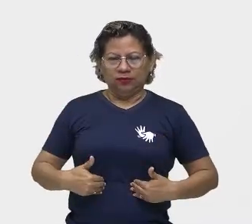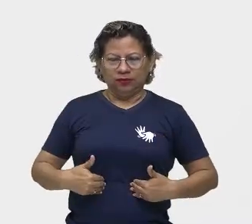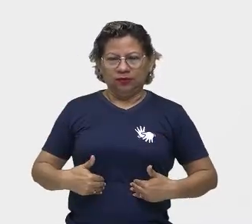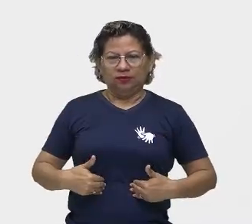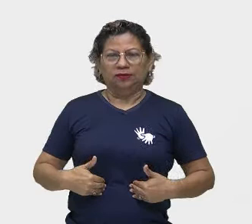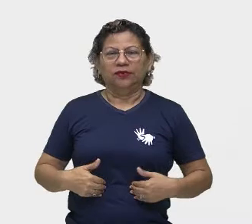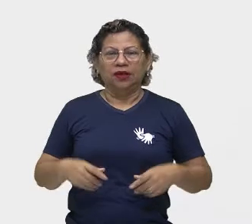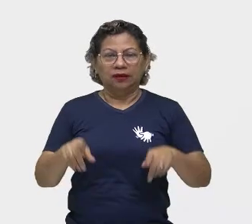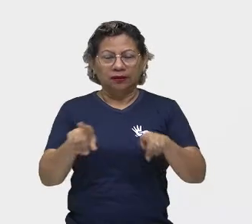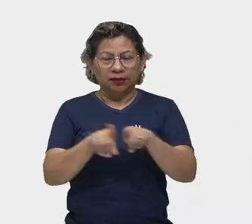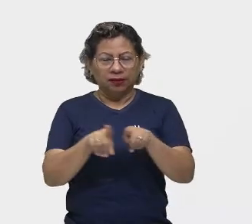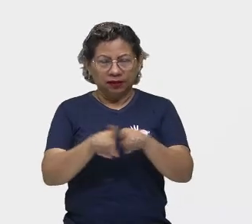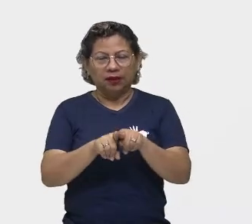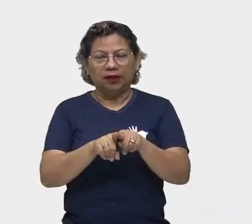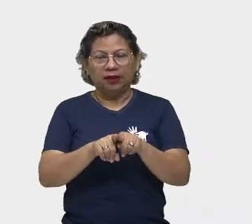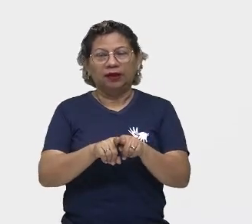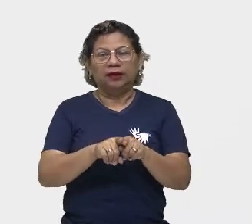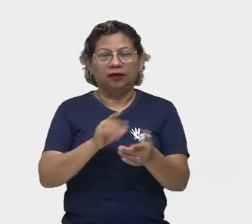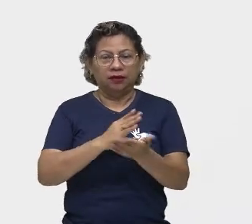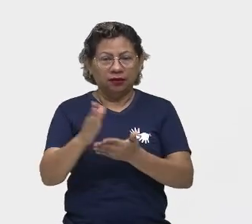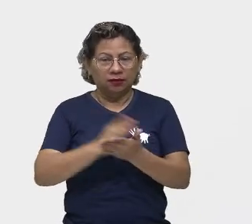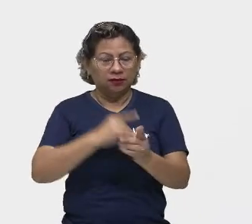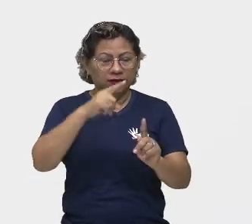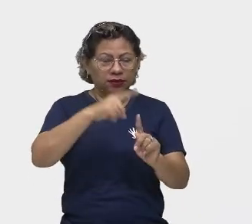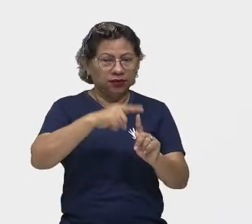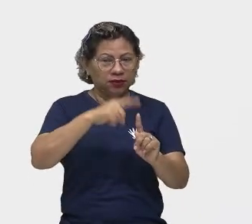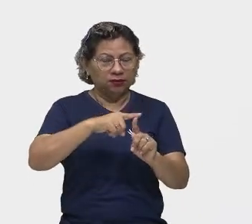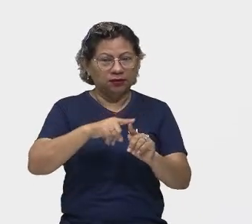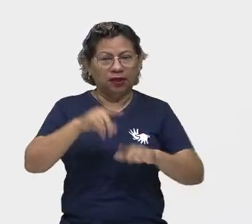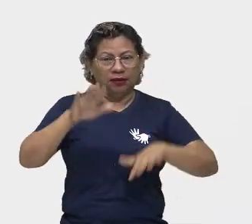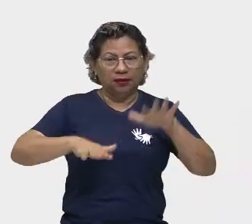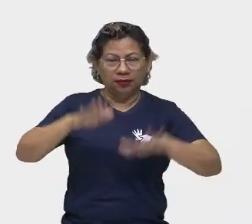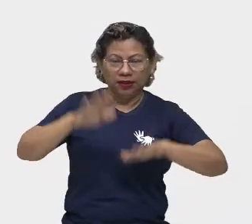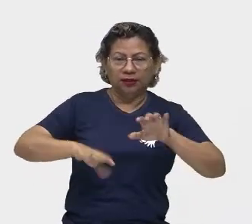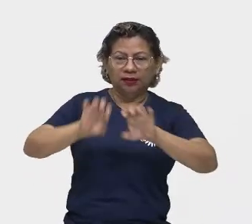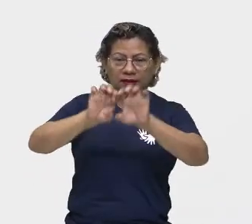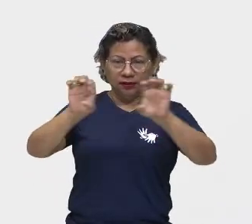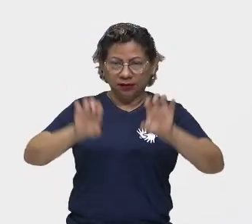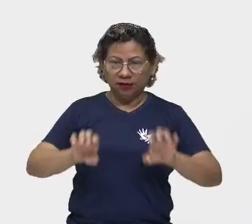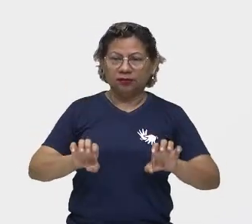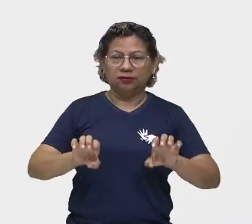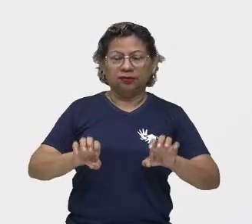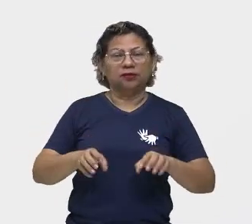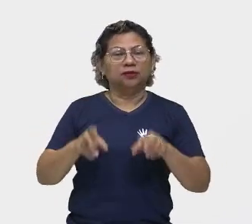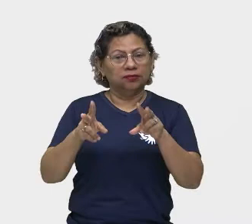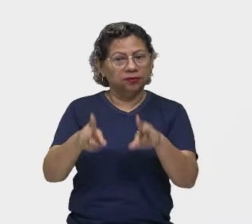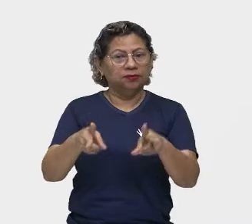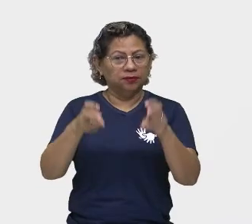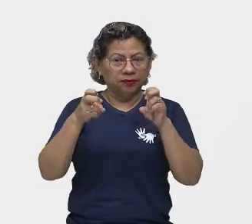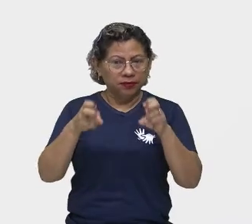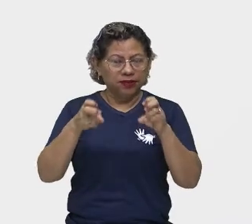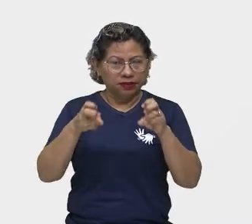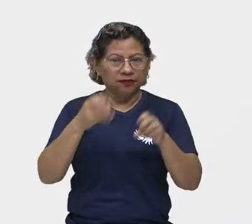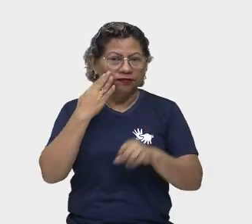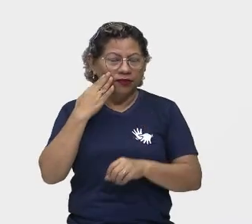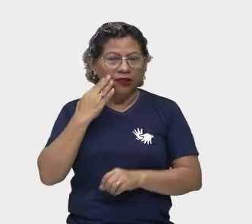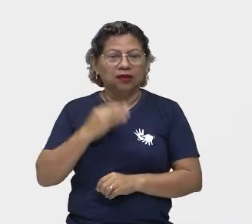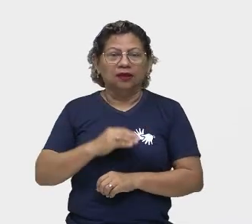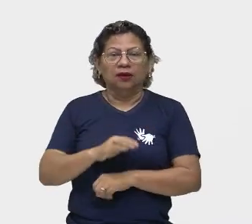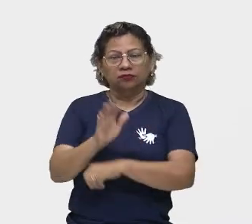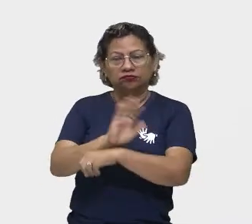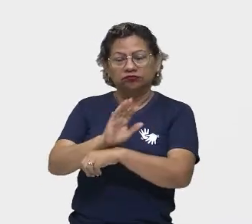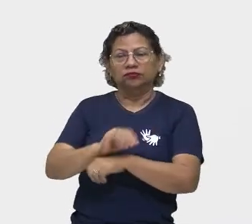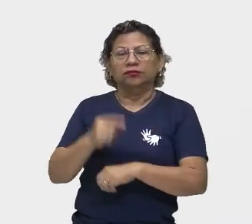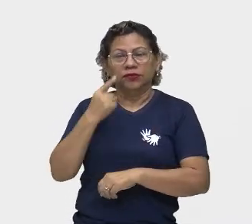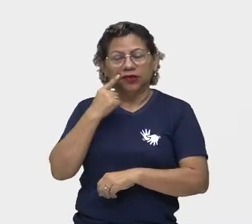eles são divididos na eles são classificados de acordo com suas estruturas Tá bom então a gente vai observar aqui uma animação o